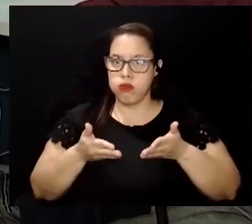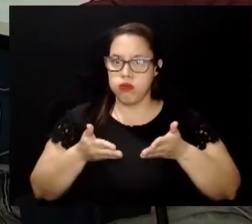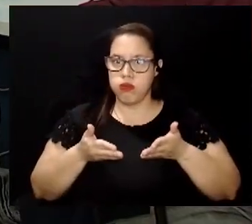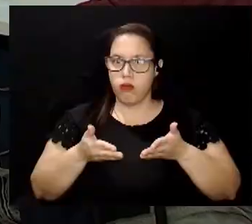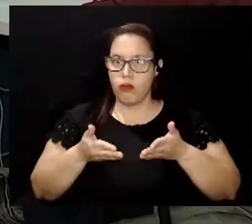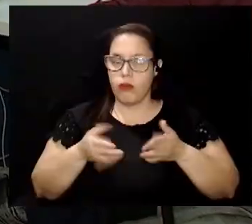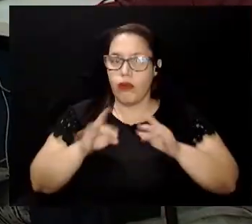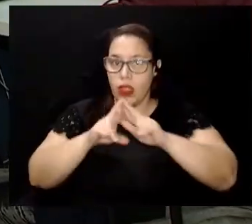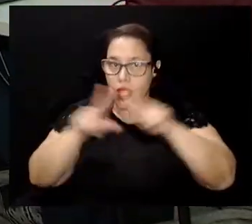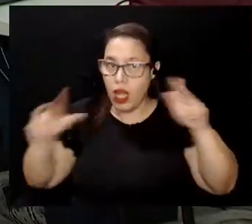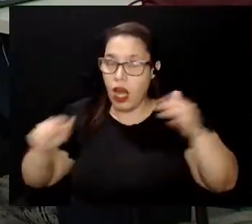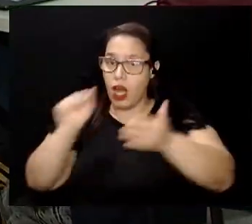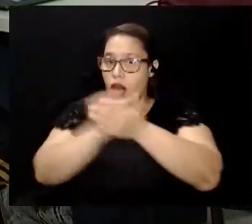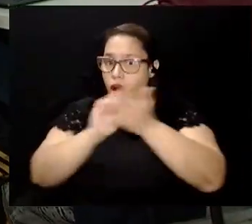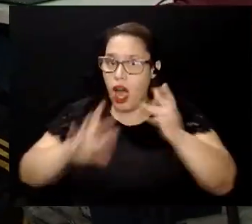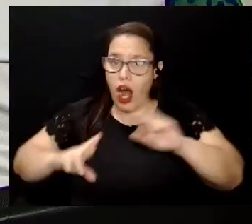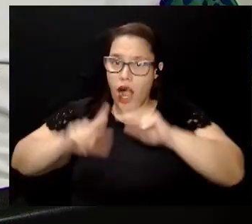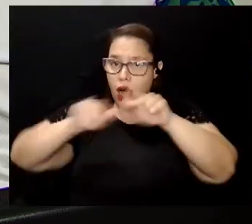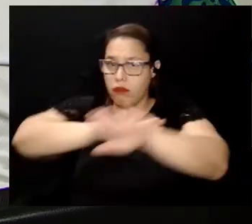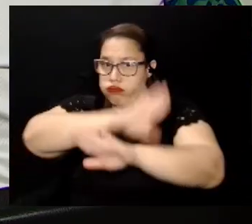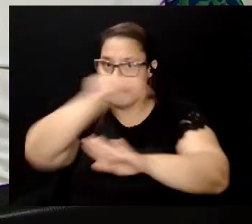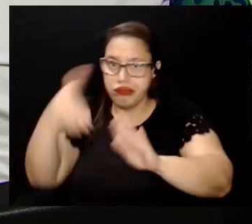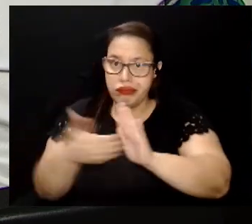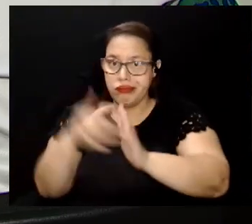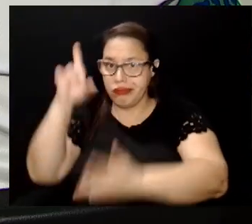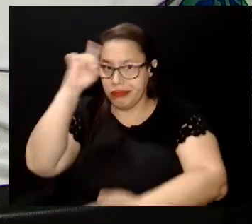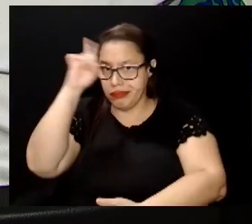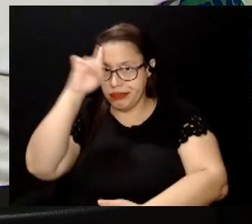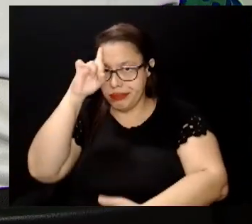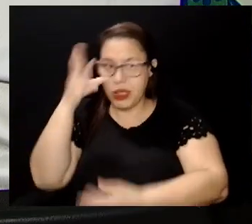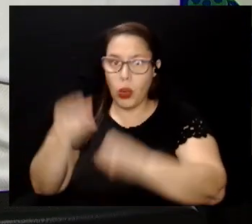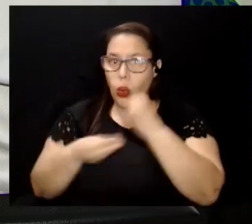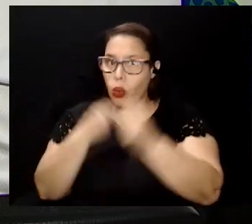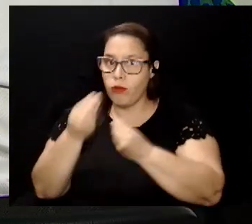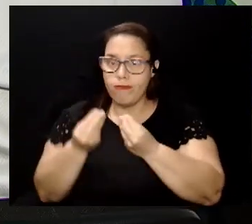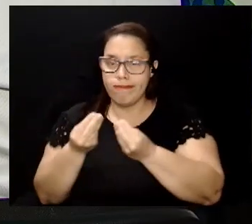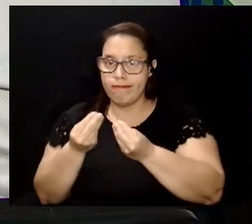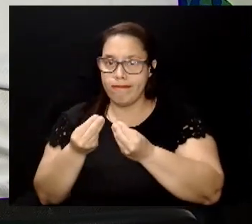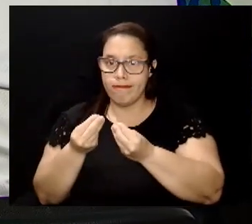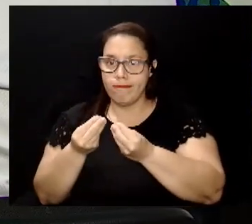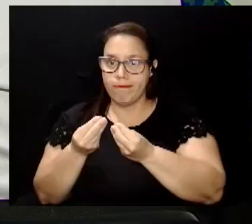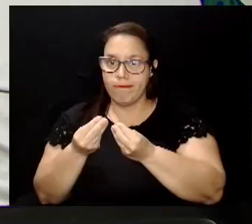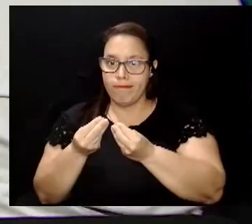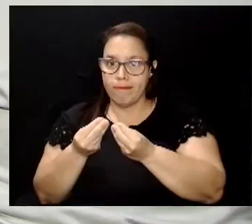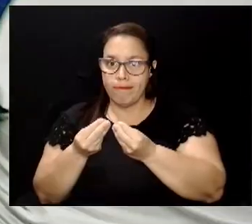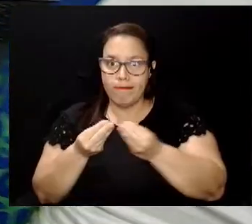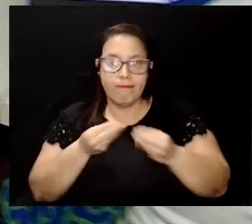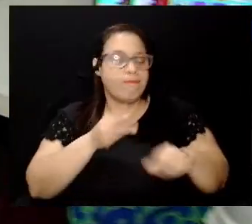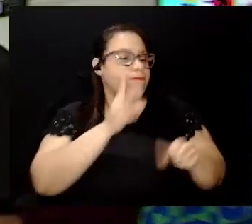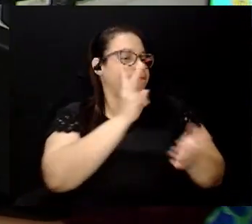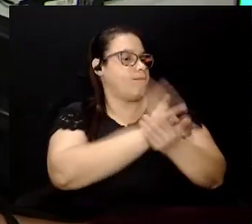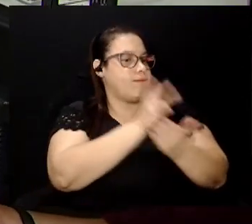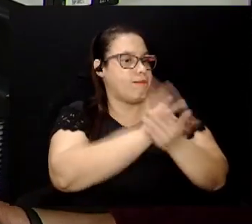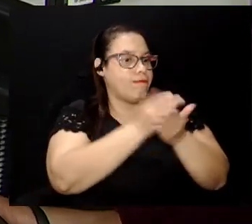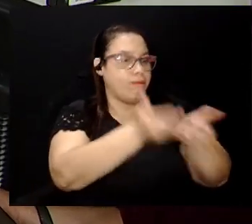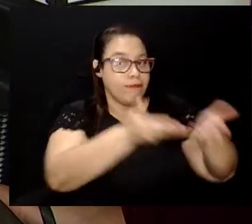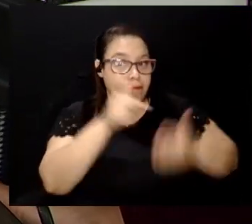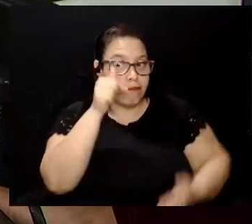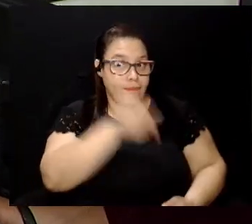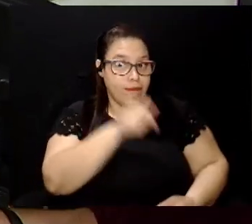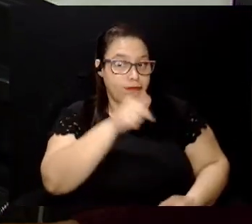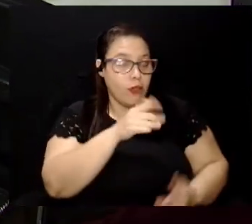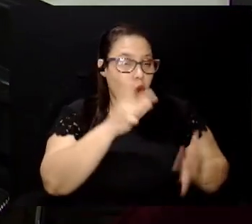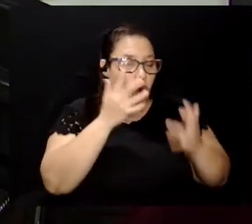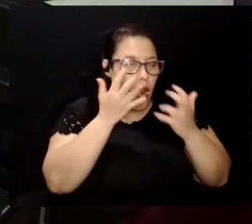longo do dia? Então, a gente sempre busca estar trazendo aquilo que atrai mais, principalmente as